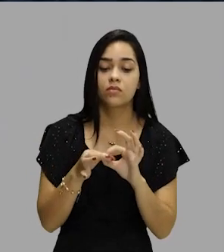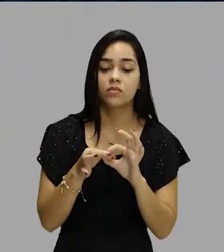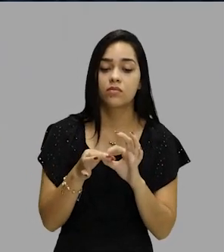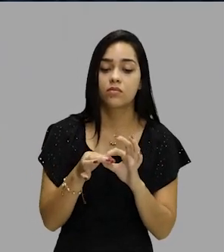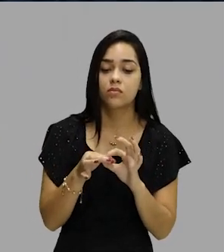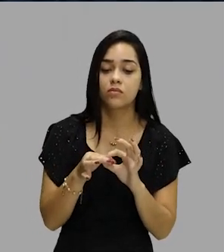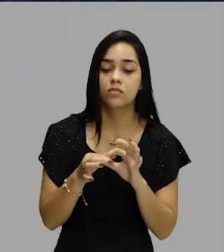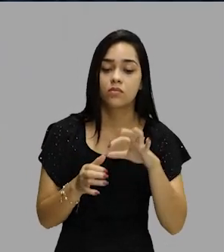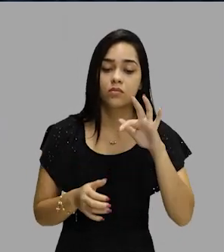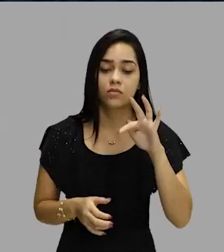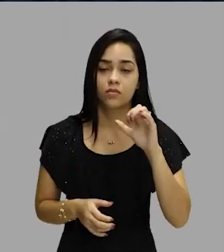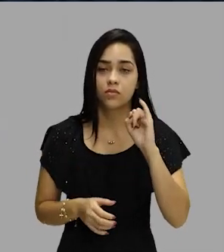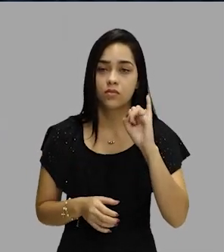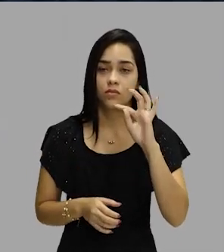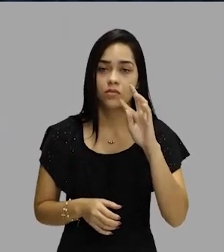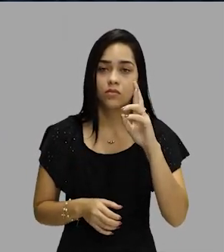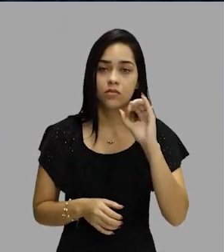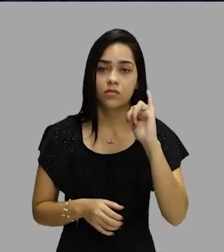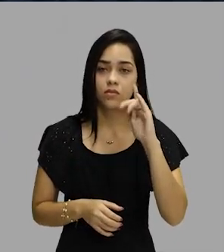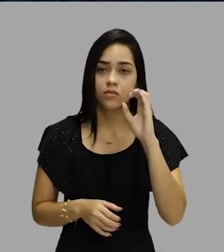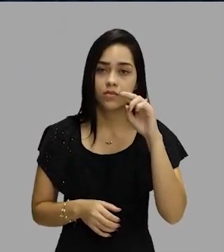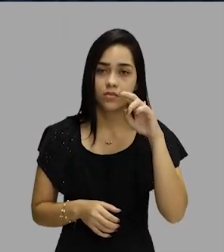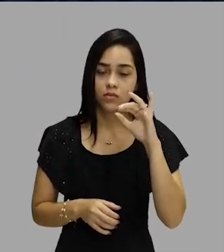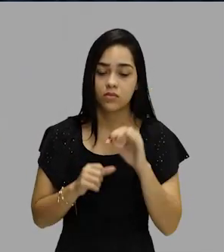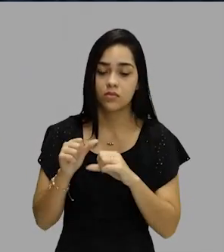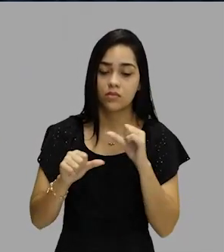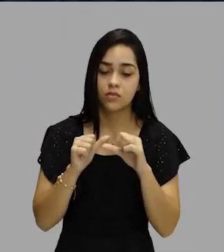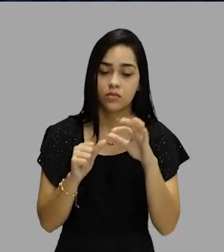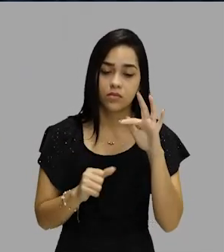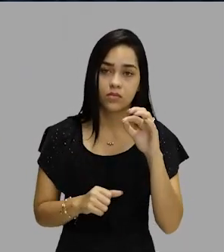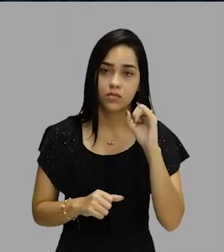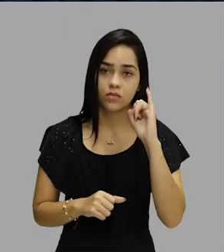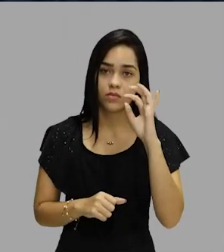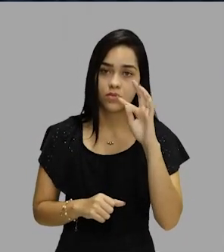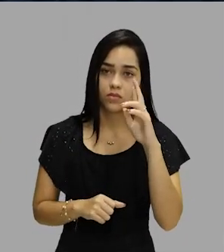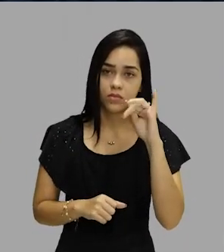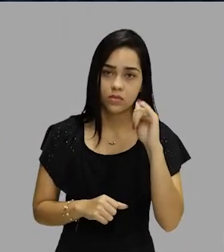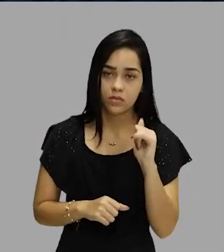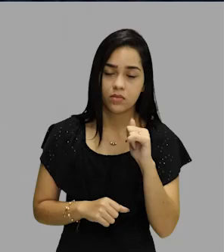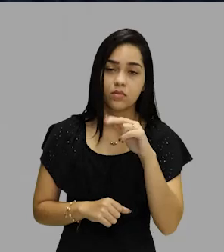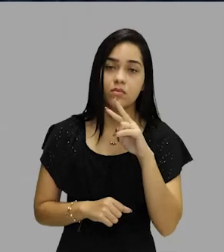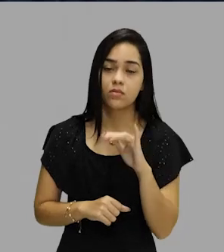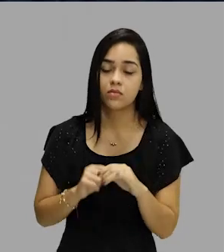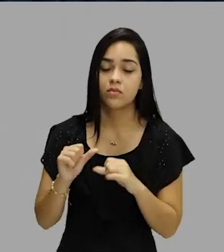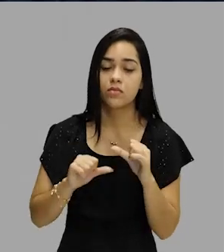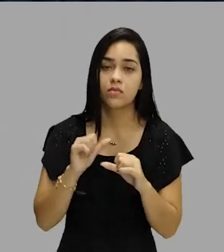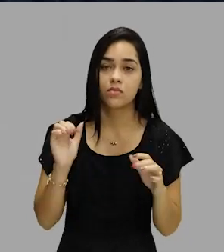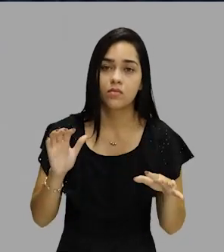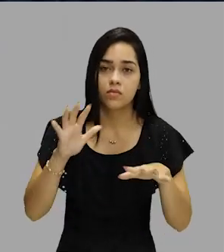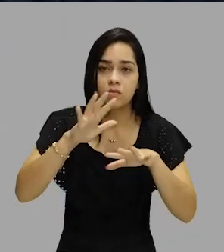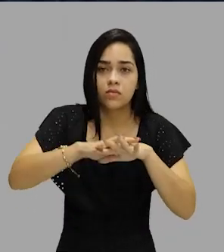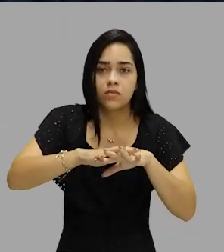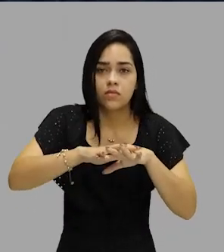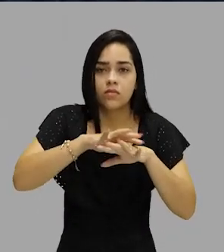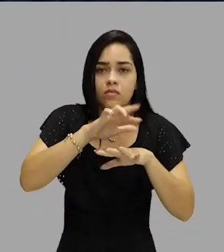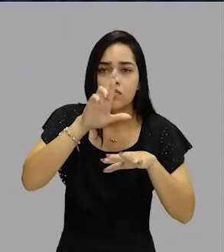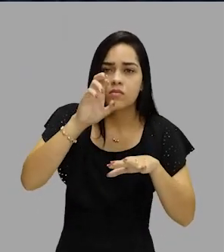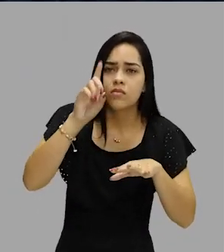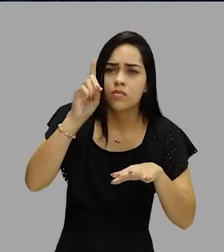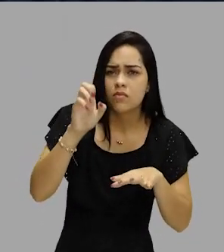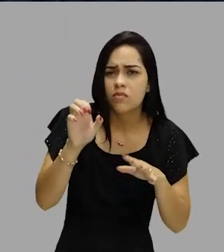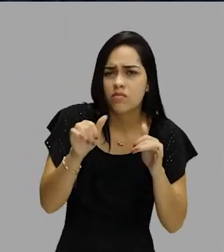que o fibrinogênio seja convertido em fibrina e vai formar uma rede. Essa redezinha aqui,